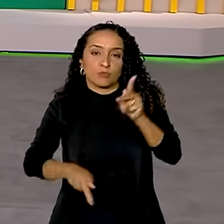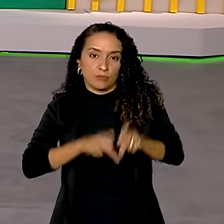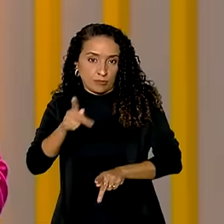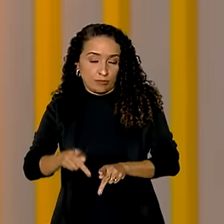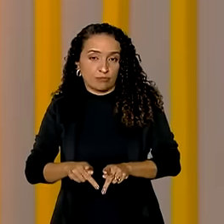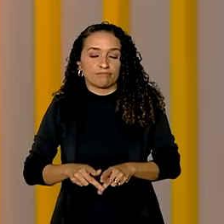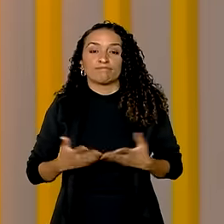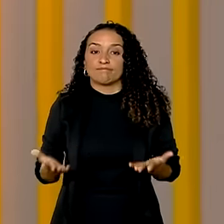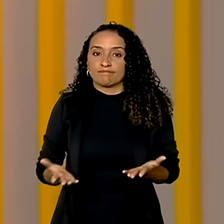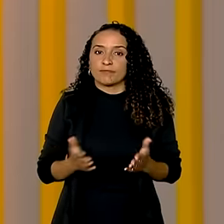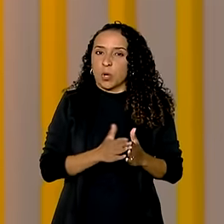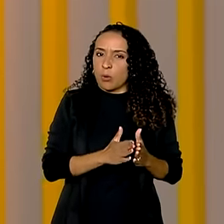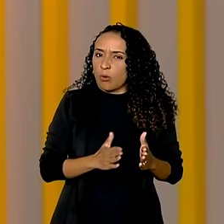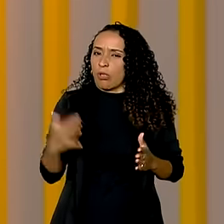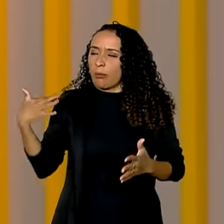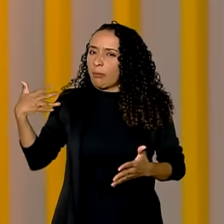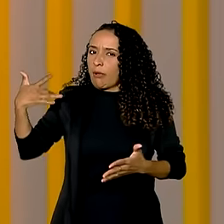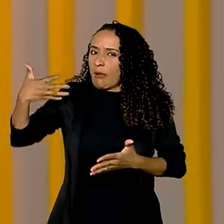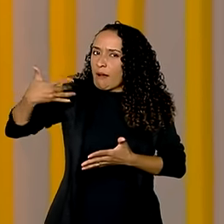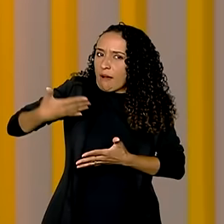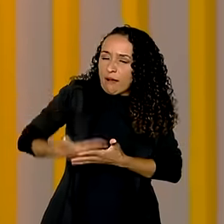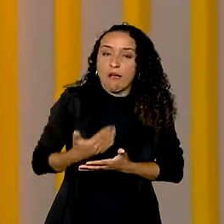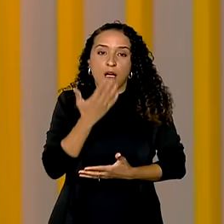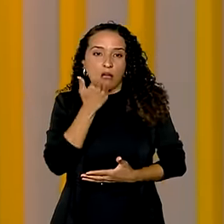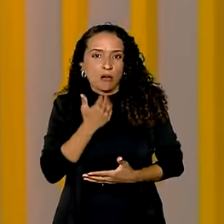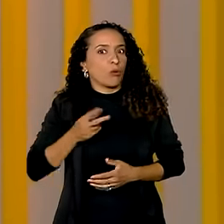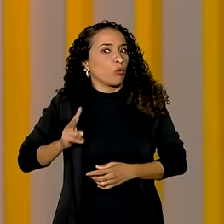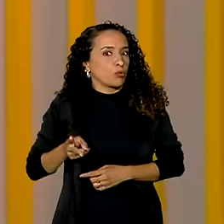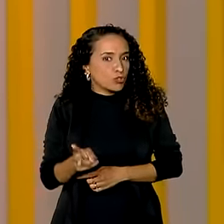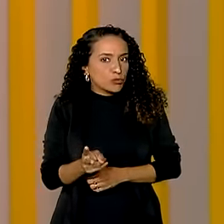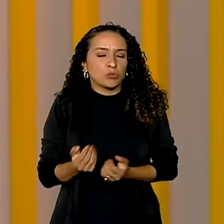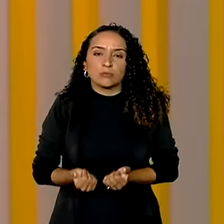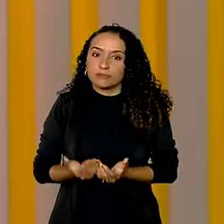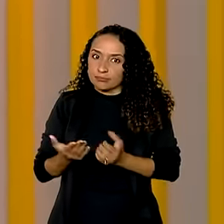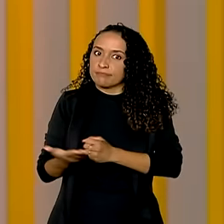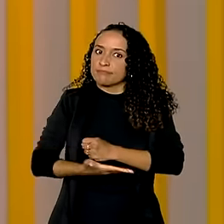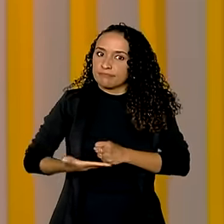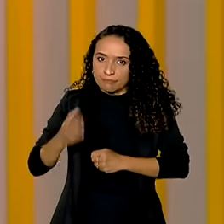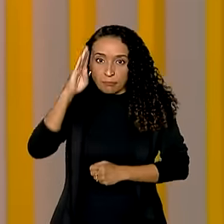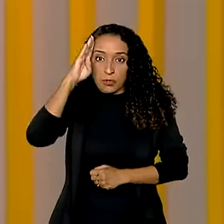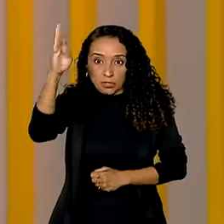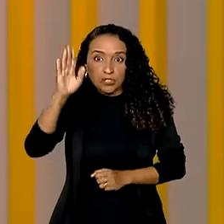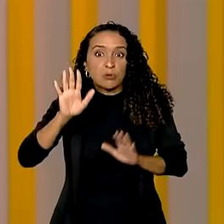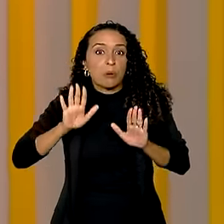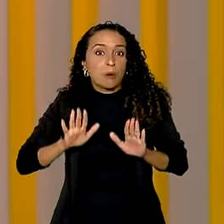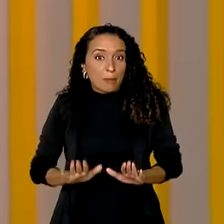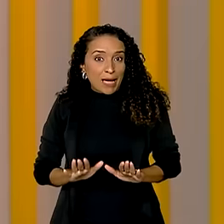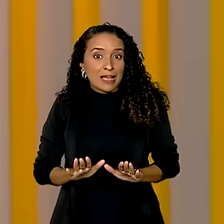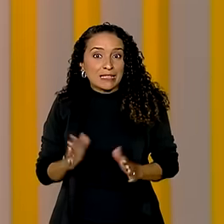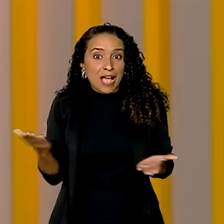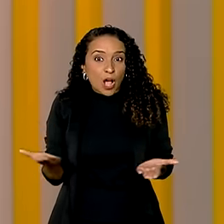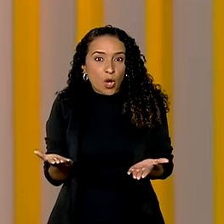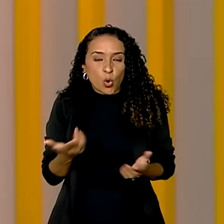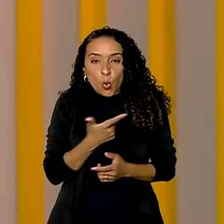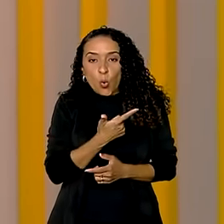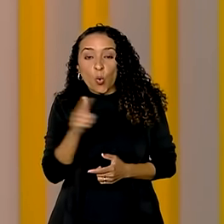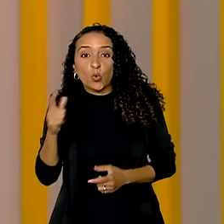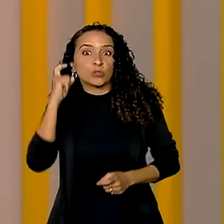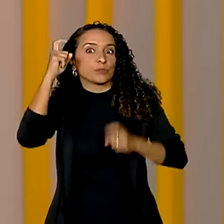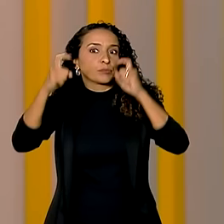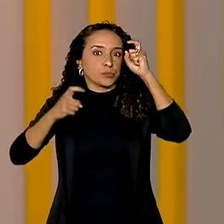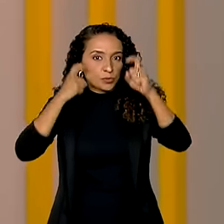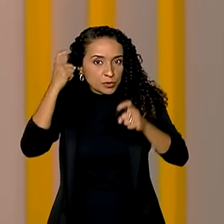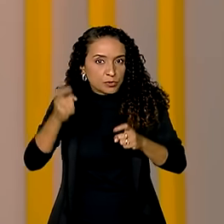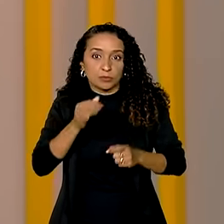população. Os tempos passam e a alimentação continua sendo fundamental. Mas agora há outras